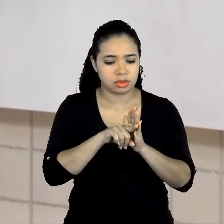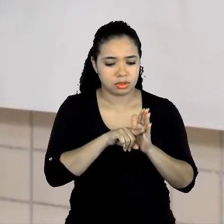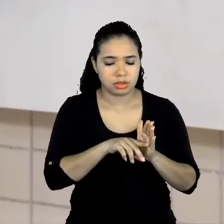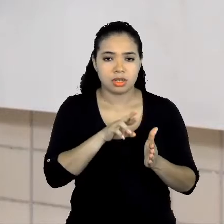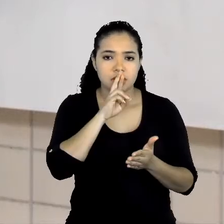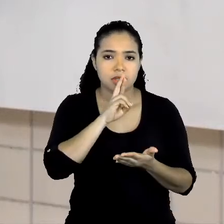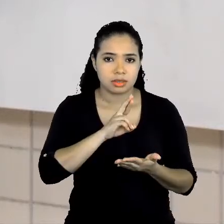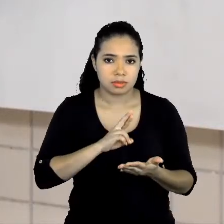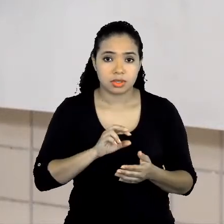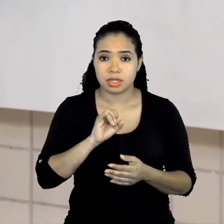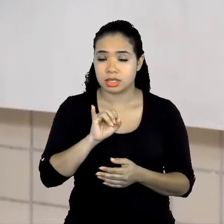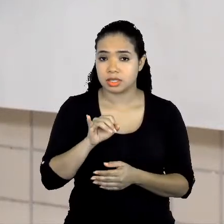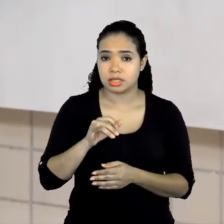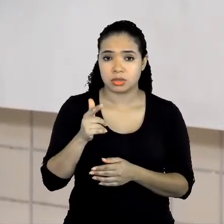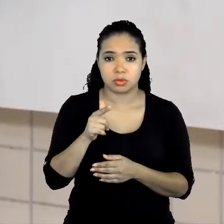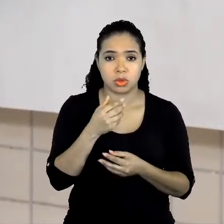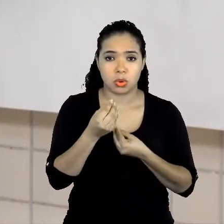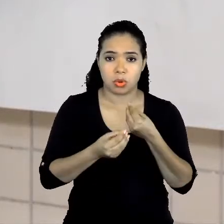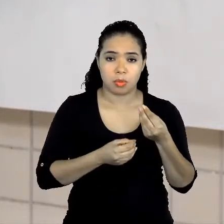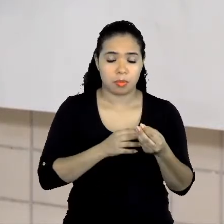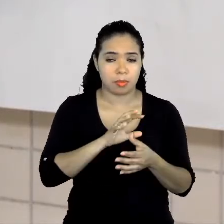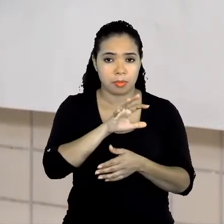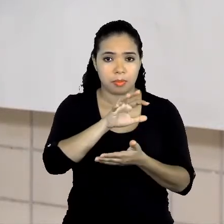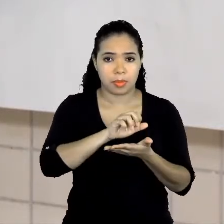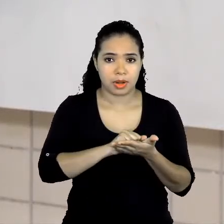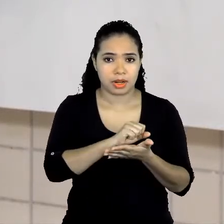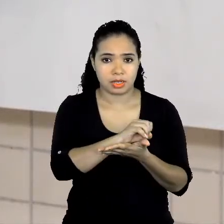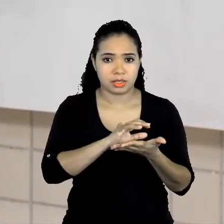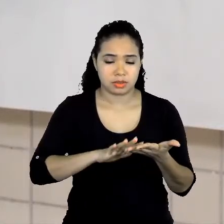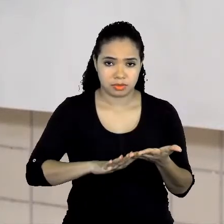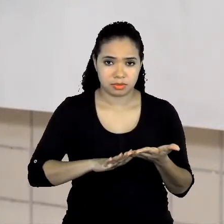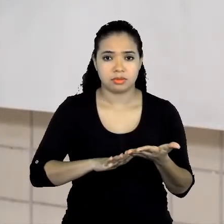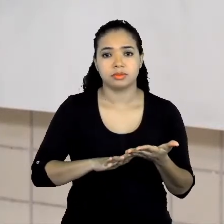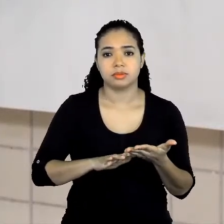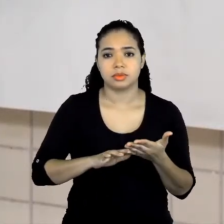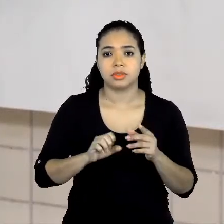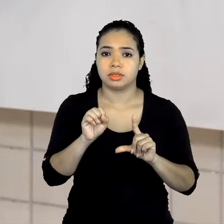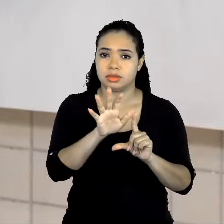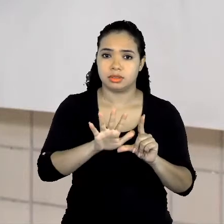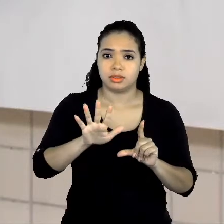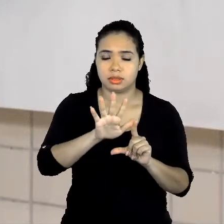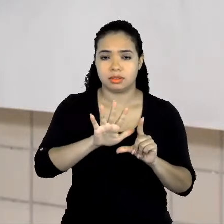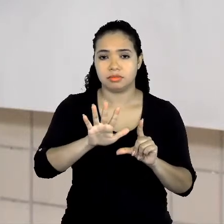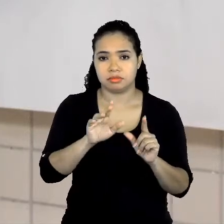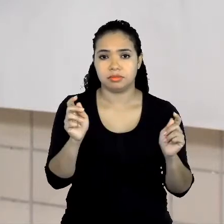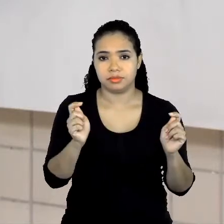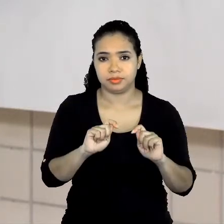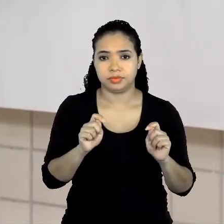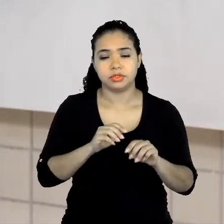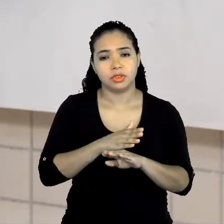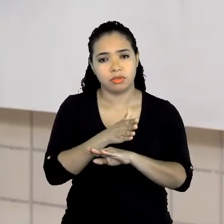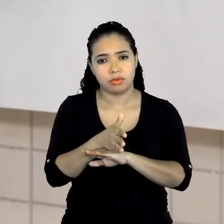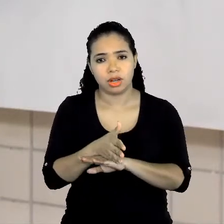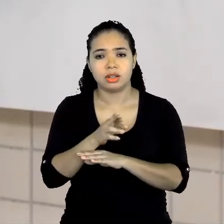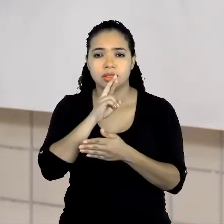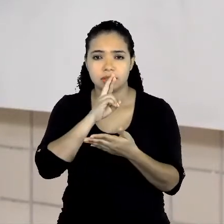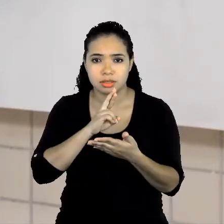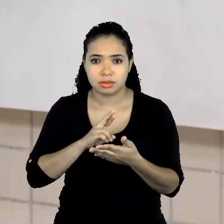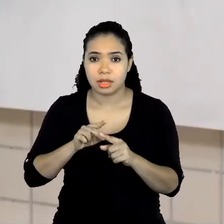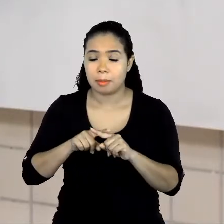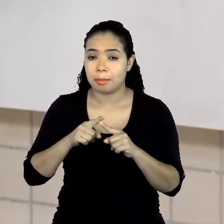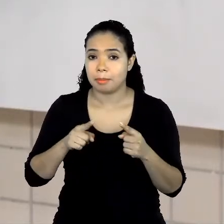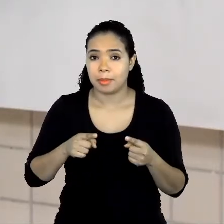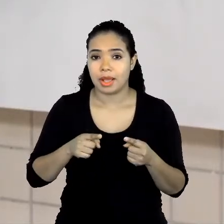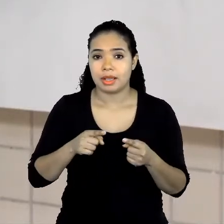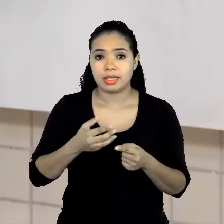responda. Se você não tem como pegar o bloco, as atividades estão na plataforma online. Vai lá, responda, mas não